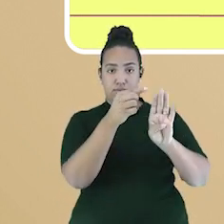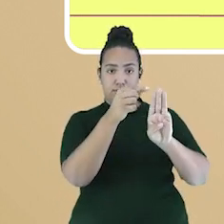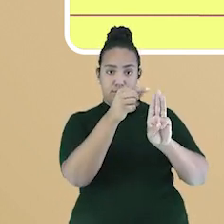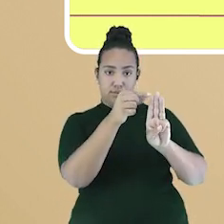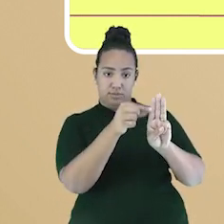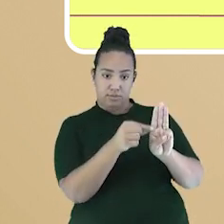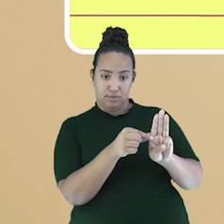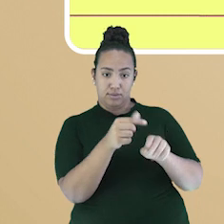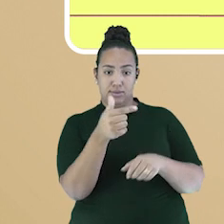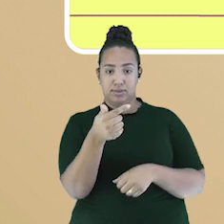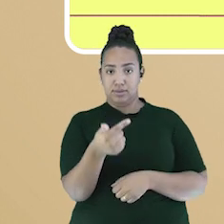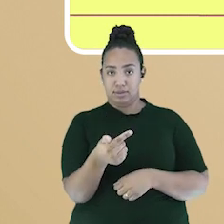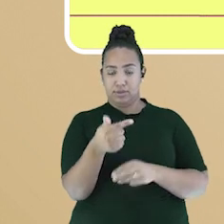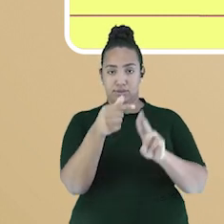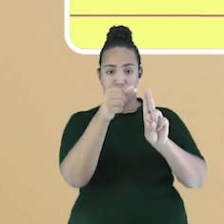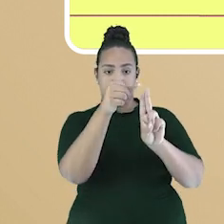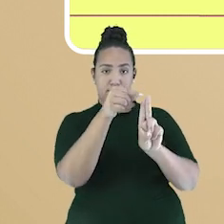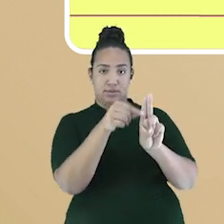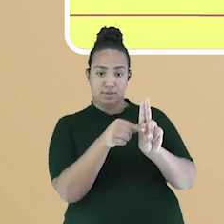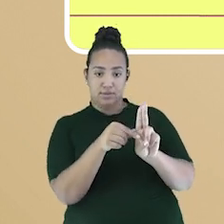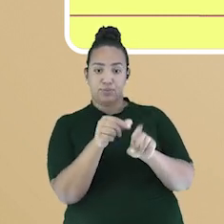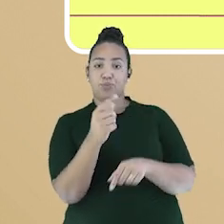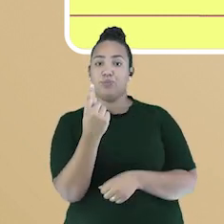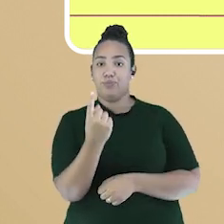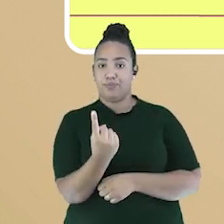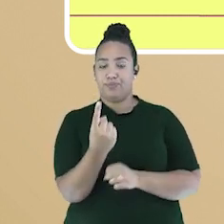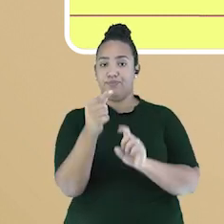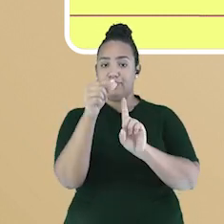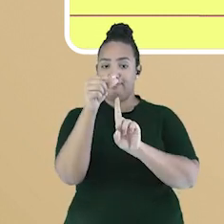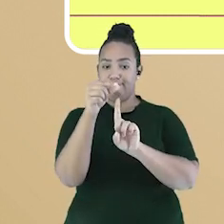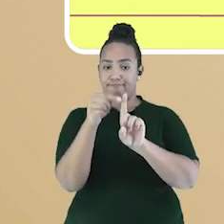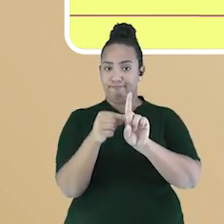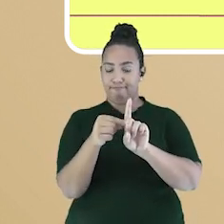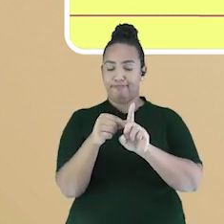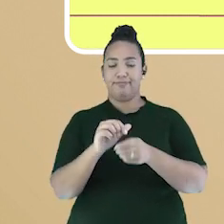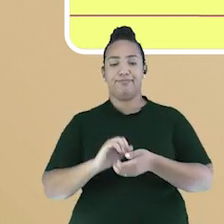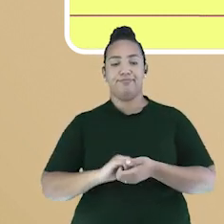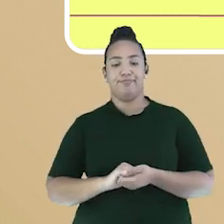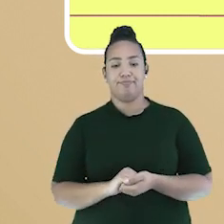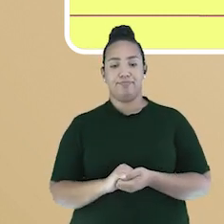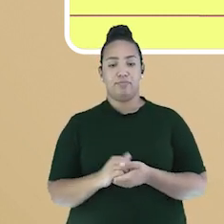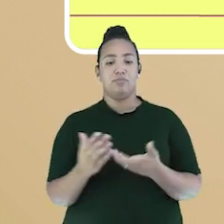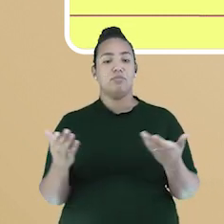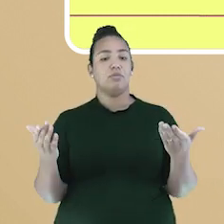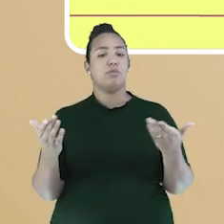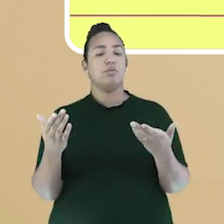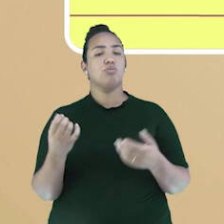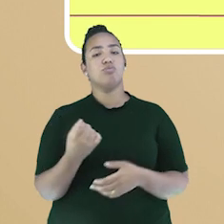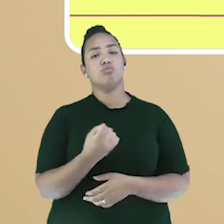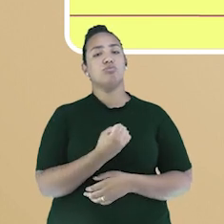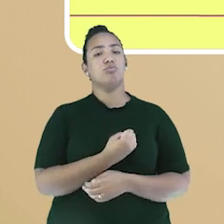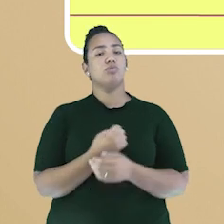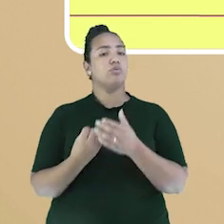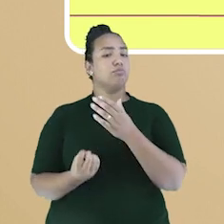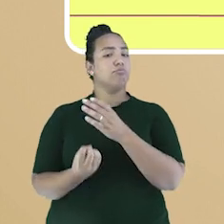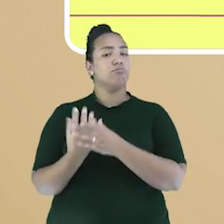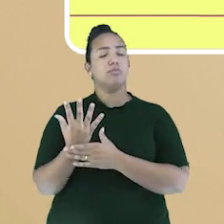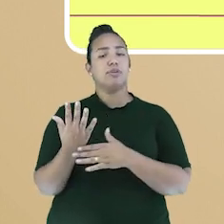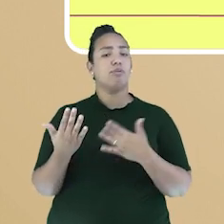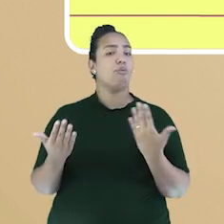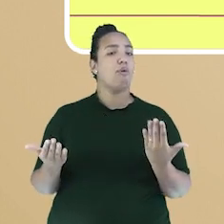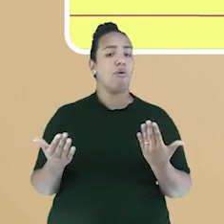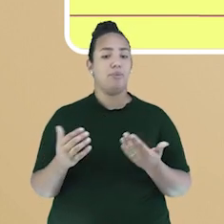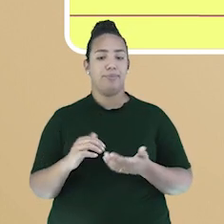7 dezenas e uma unidade qual o número ele vai formar agora